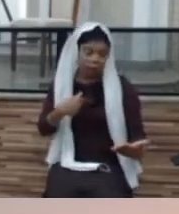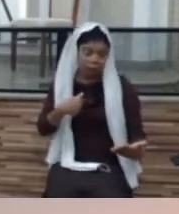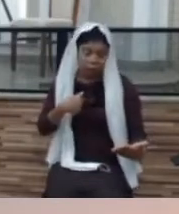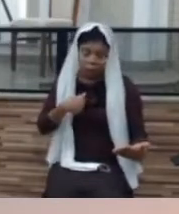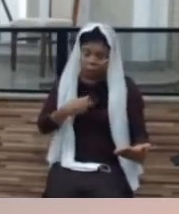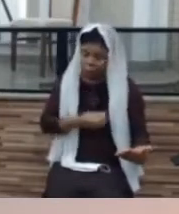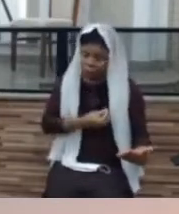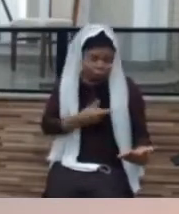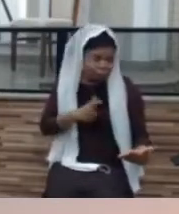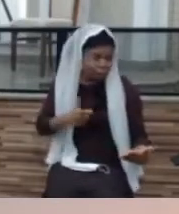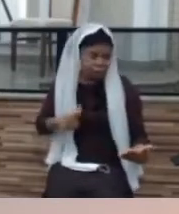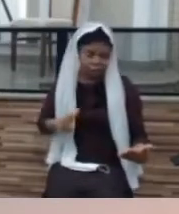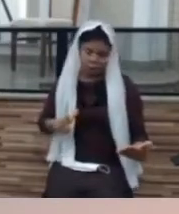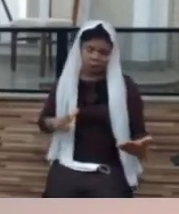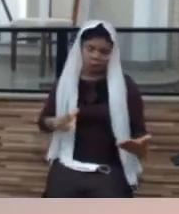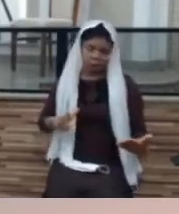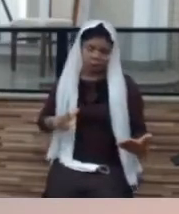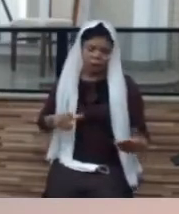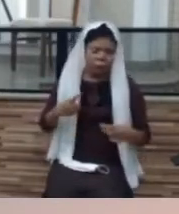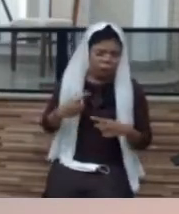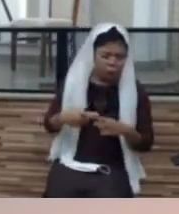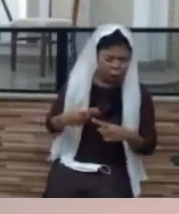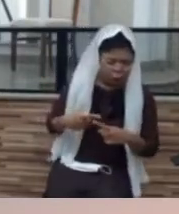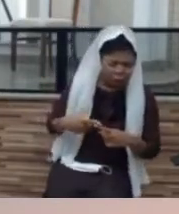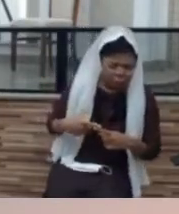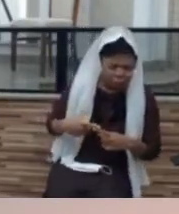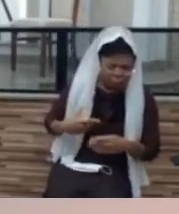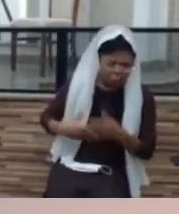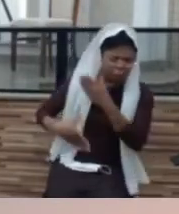de Artaxerxes, rei de Babilônia,